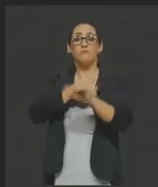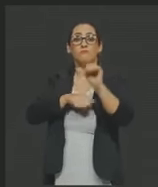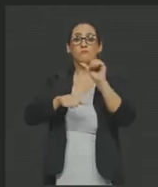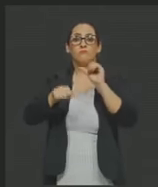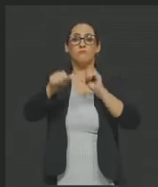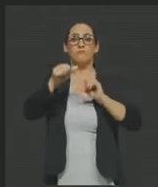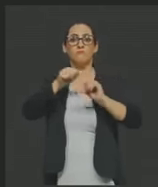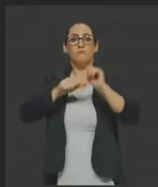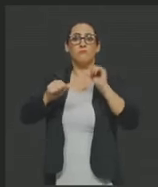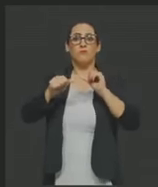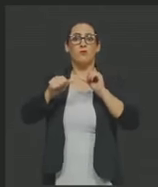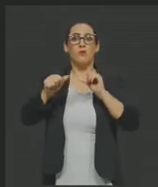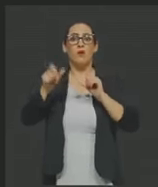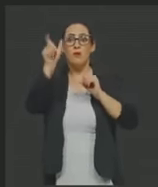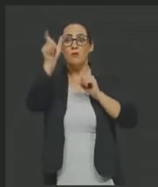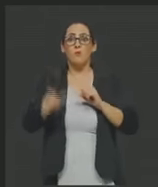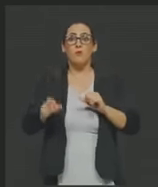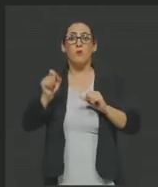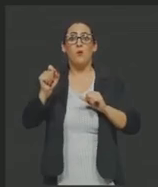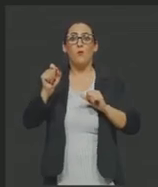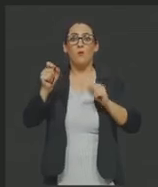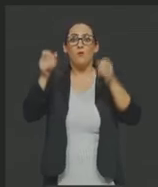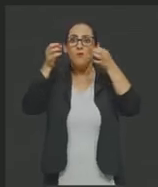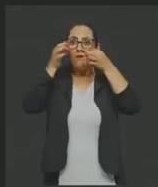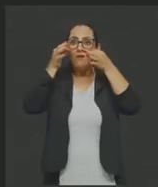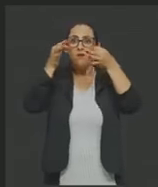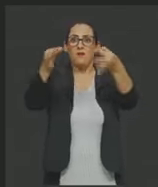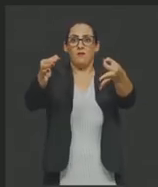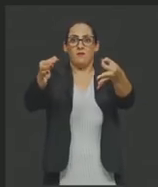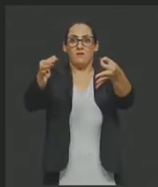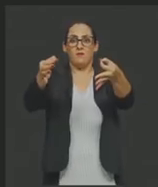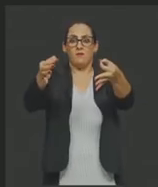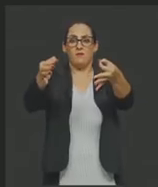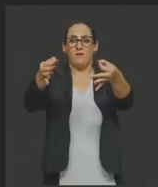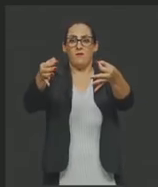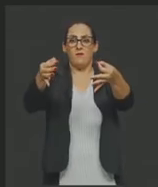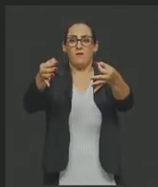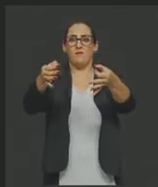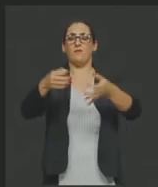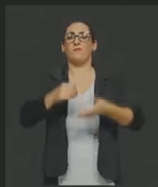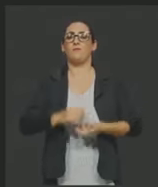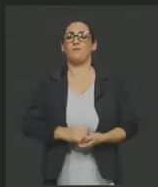uma pessoa assim, você está alerta, estado de alerta, ok?